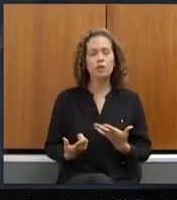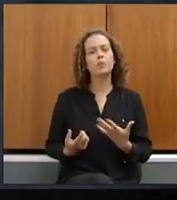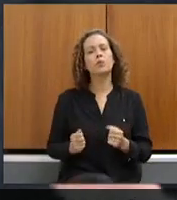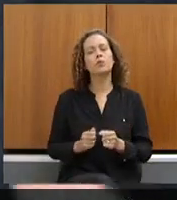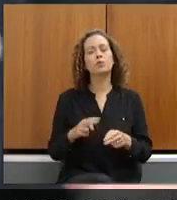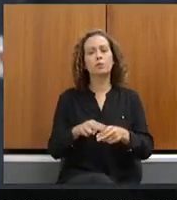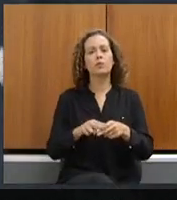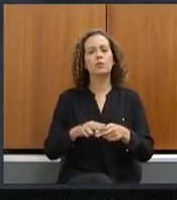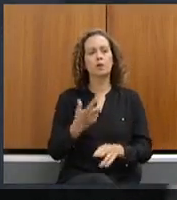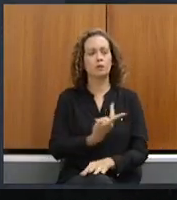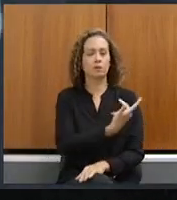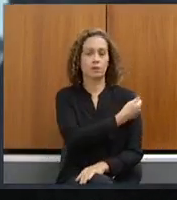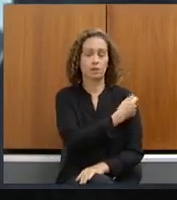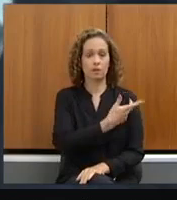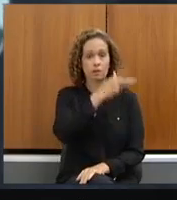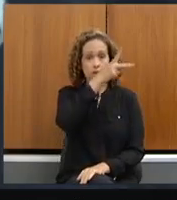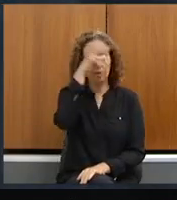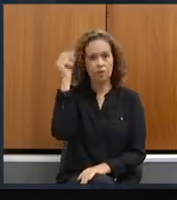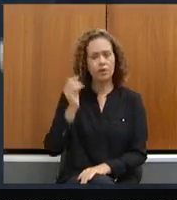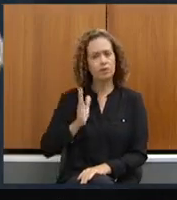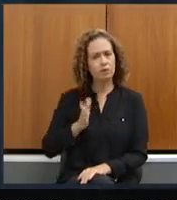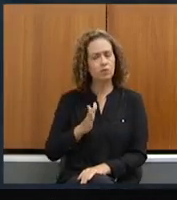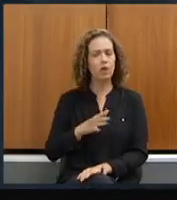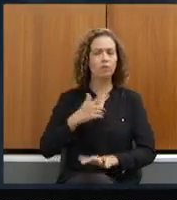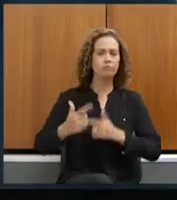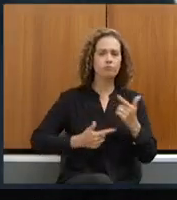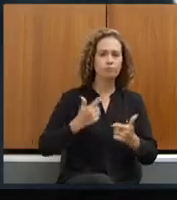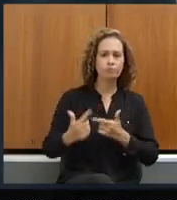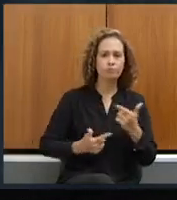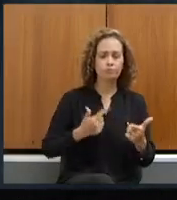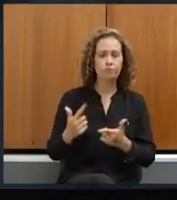vacina pelos presentes estão se movimentando